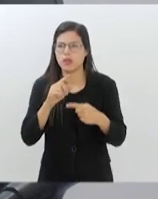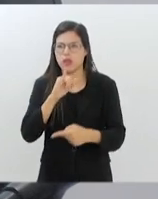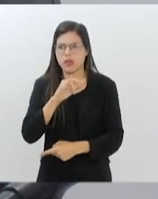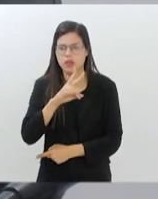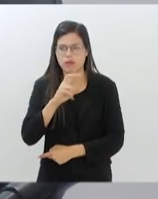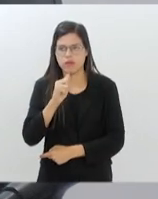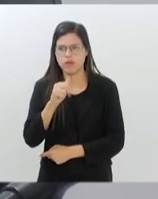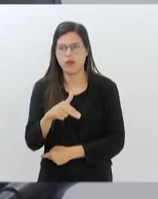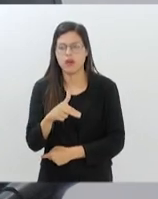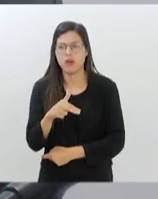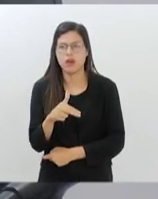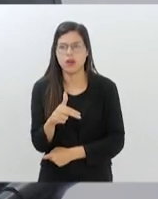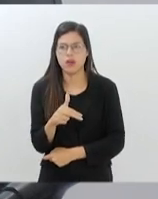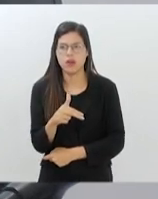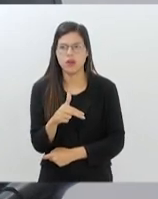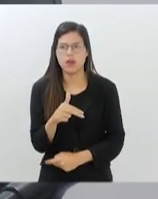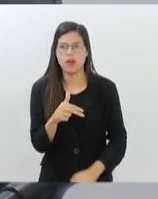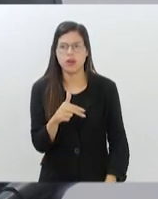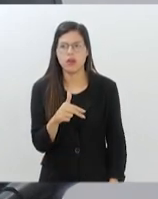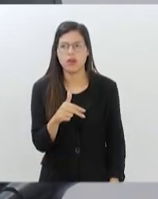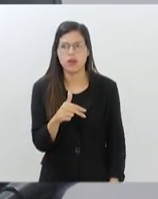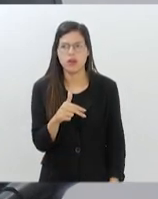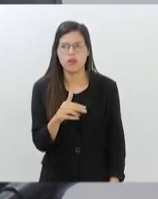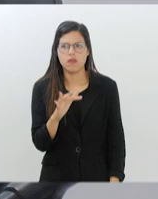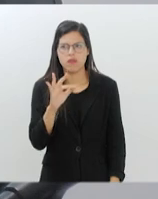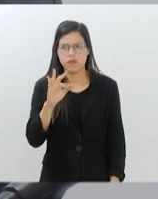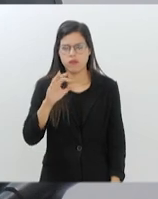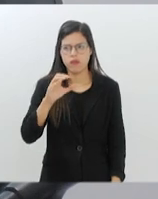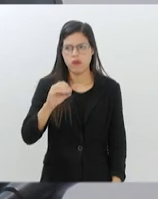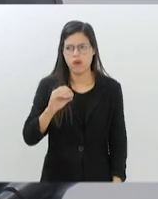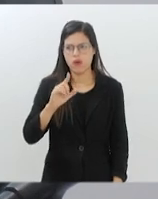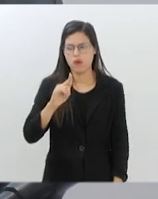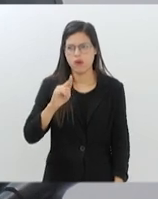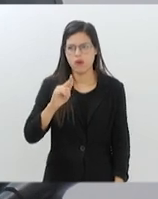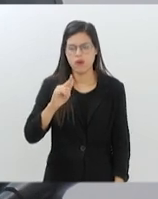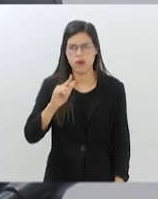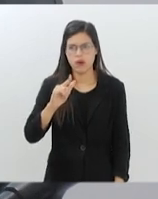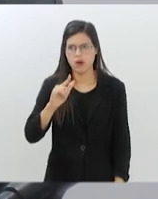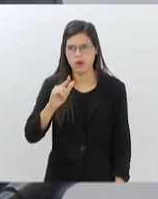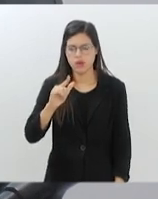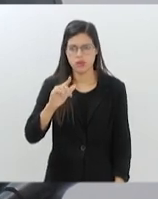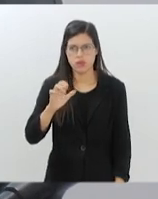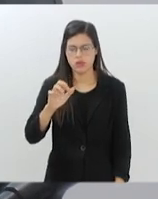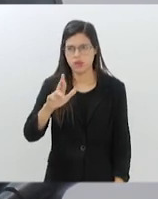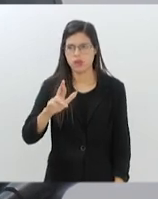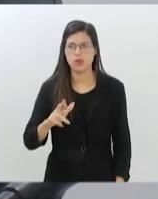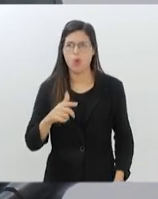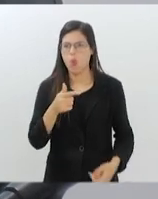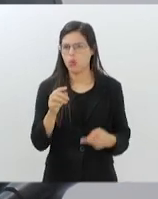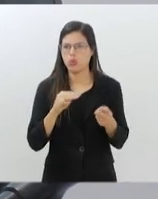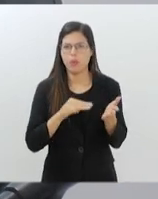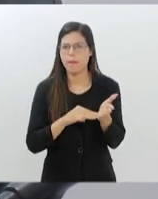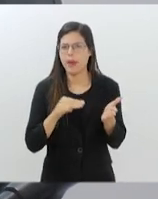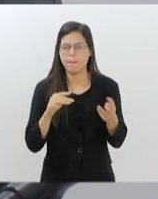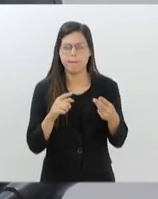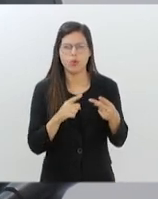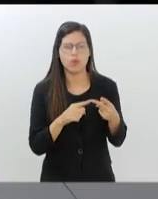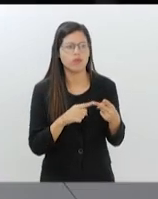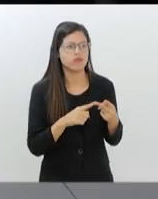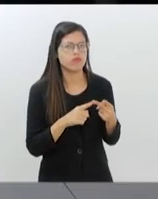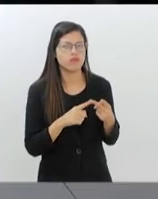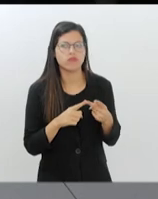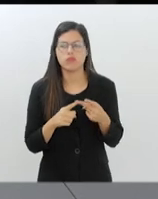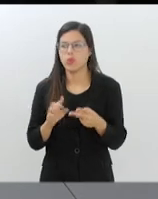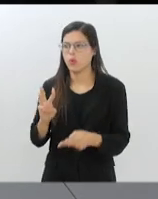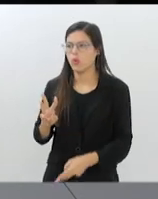Ivan o quê Qual sobrenome delean fogler fogler o outro membro do núcleo de comunicação do Governo do Estado dos seis